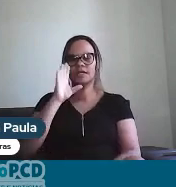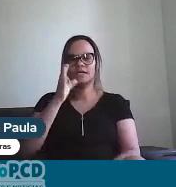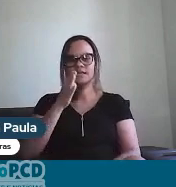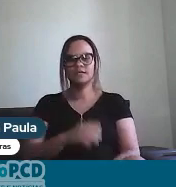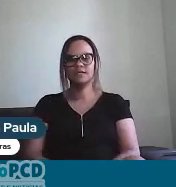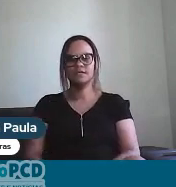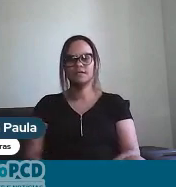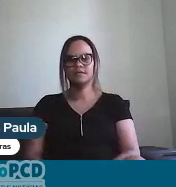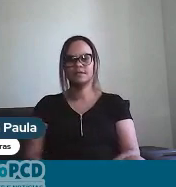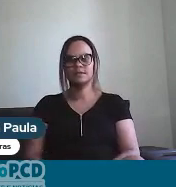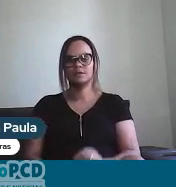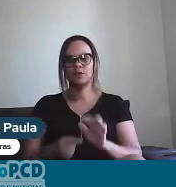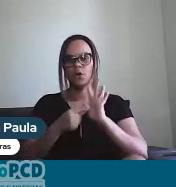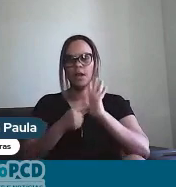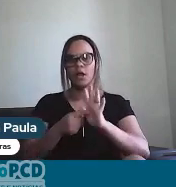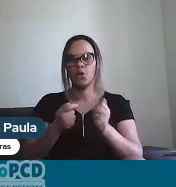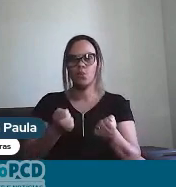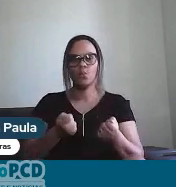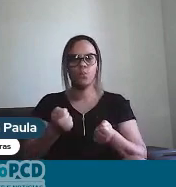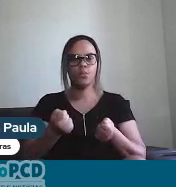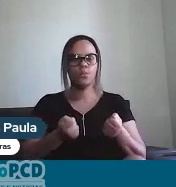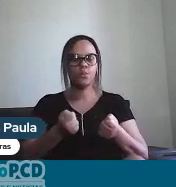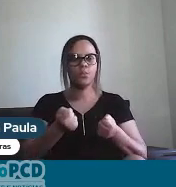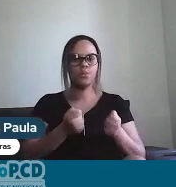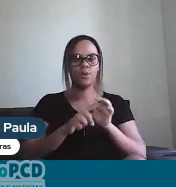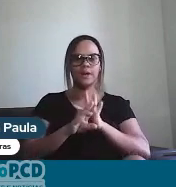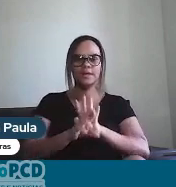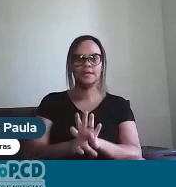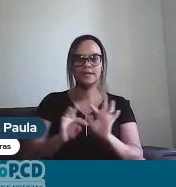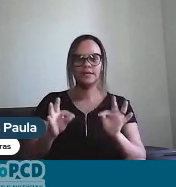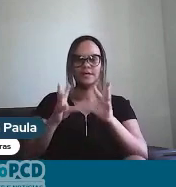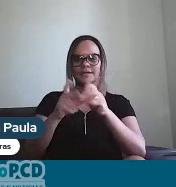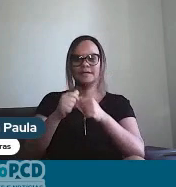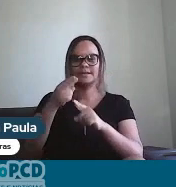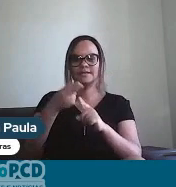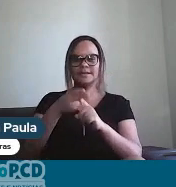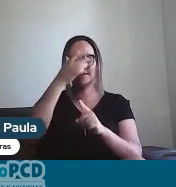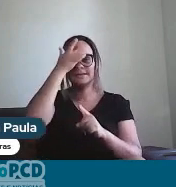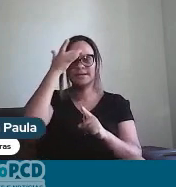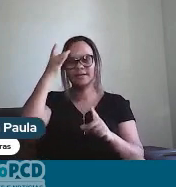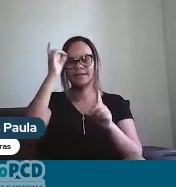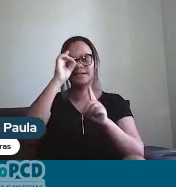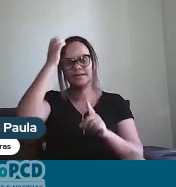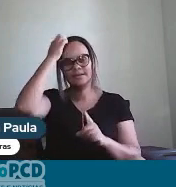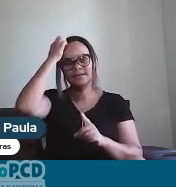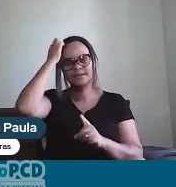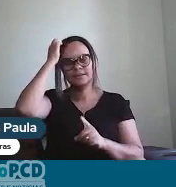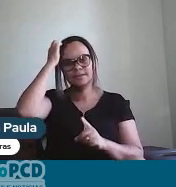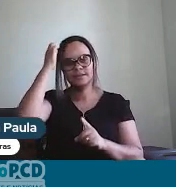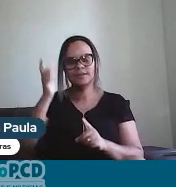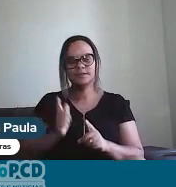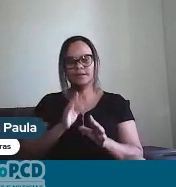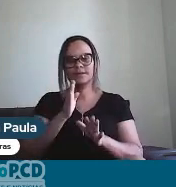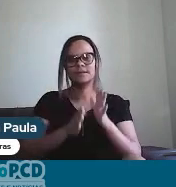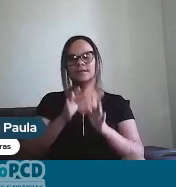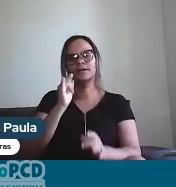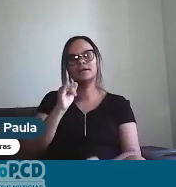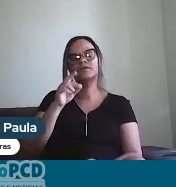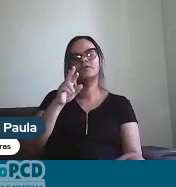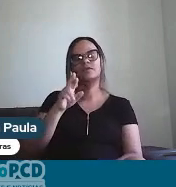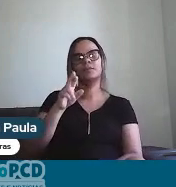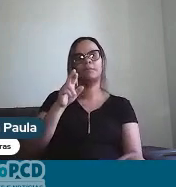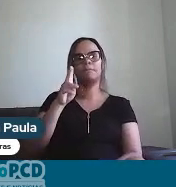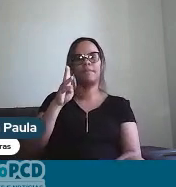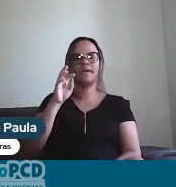vez com uma amostra controlada, representativa de todos os tipos de deficiência, e a gente teve a versão chamada IFBR-M